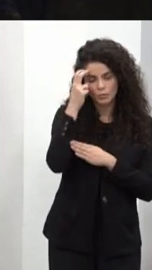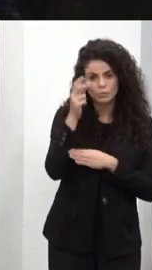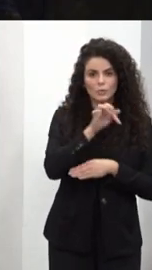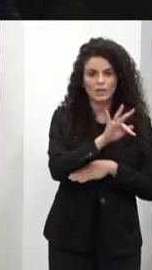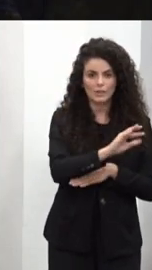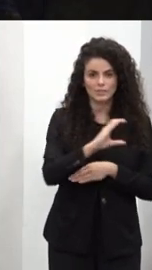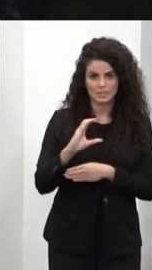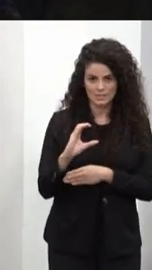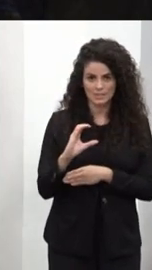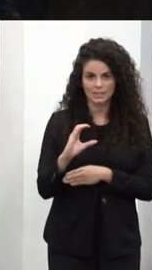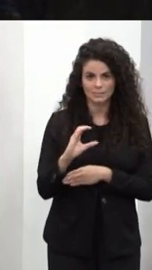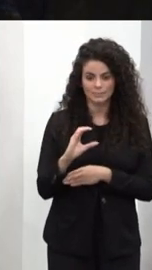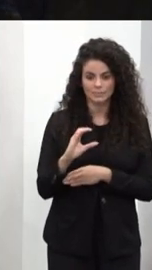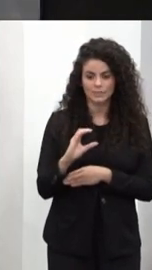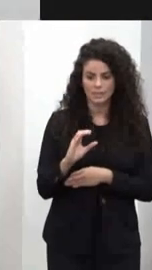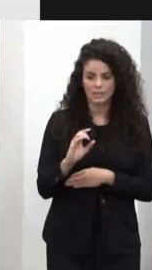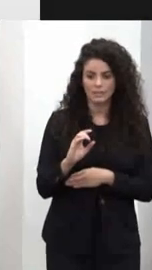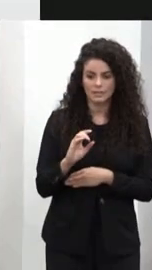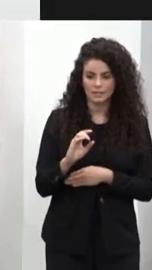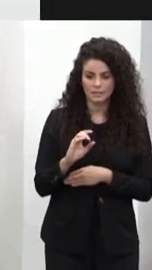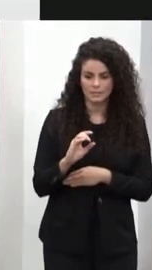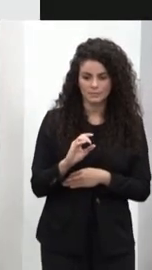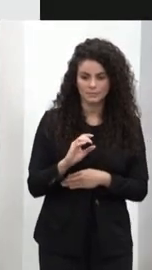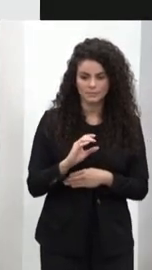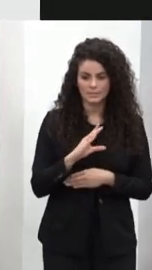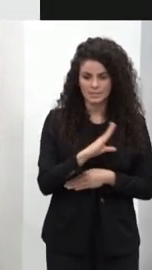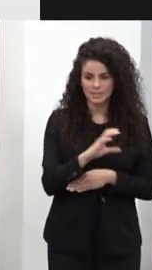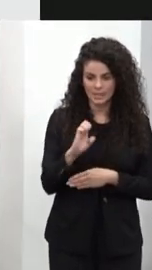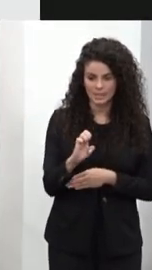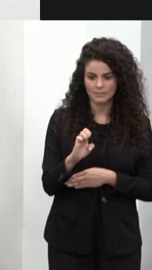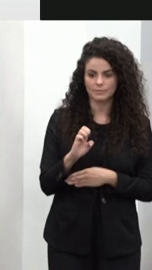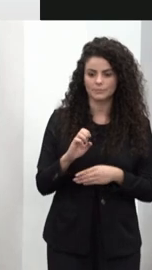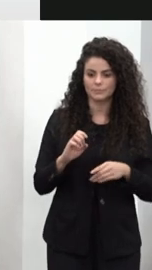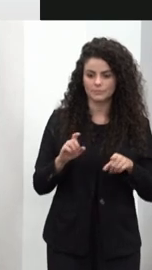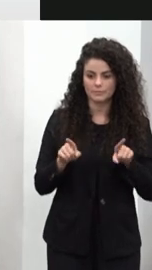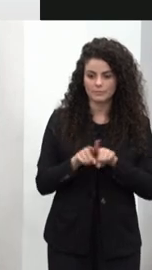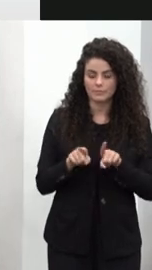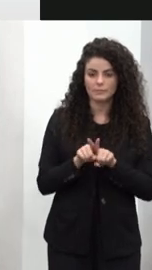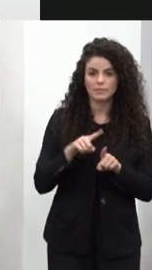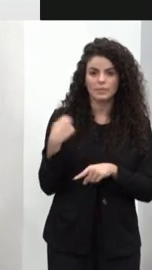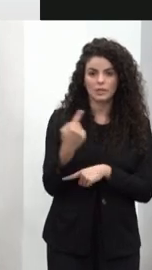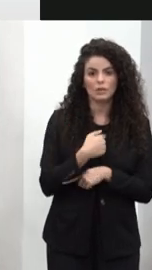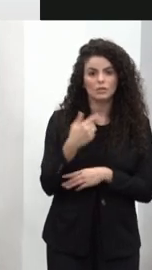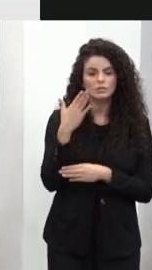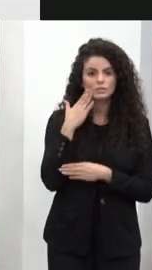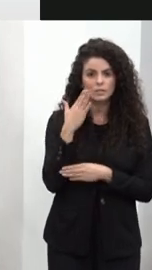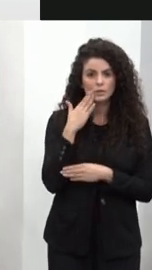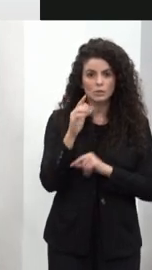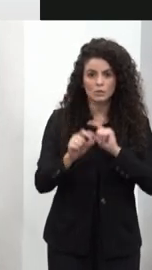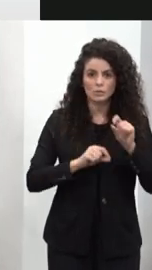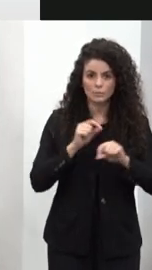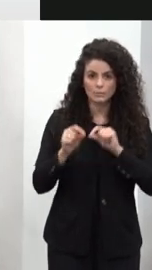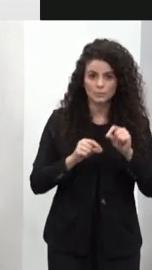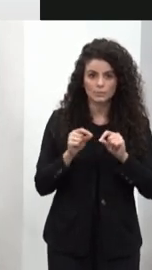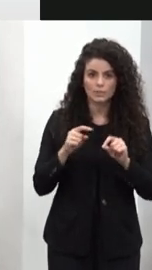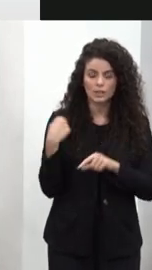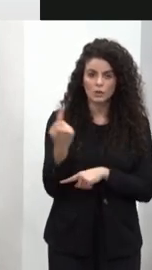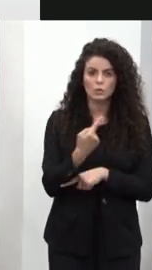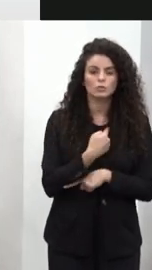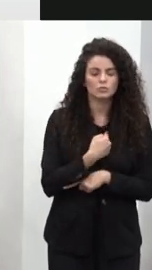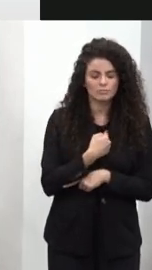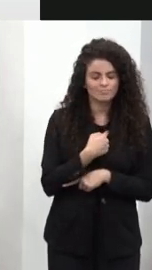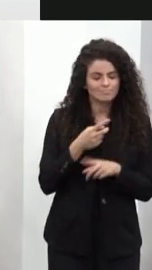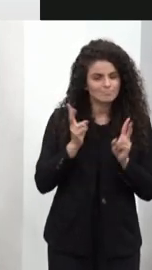esta casa depois é claro que a operacionalização mais direta é feita pelos servidores e é por isso que os mencionei faço questão sempre de